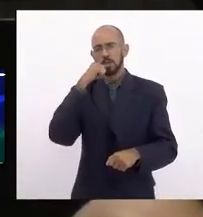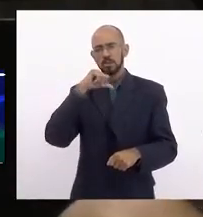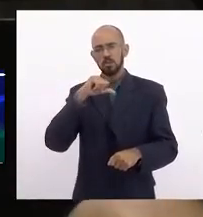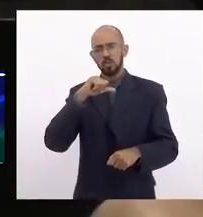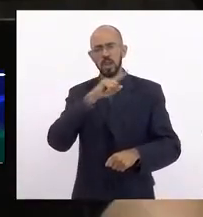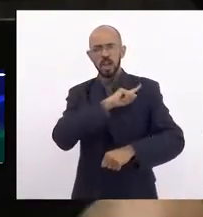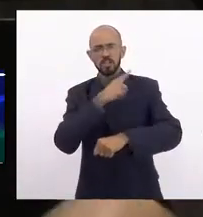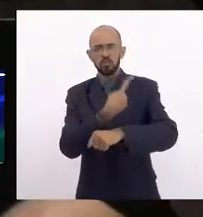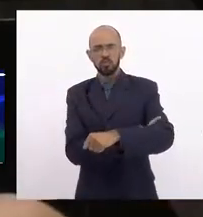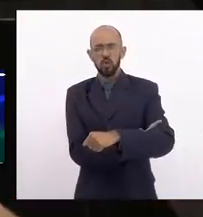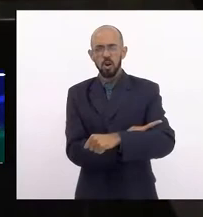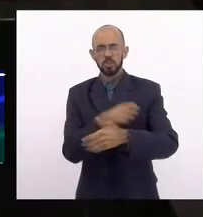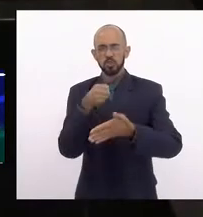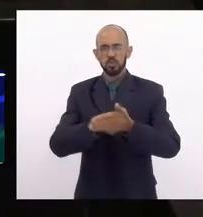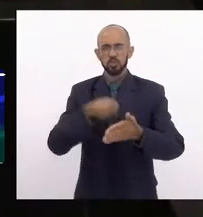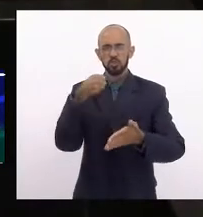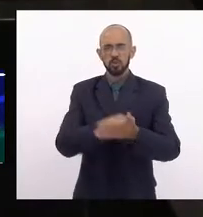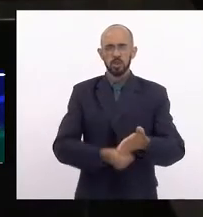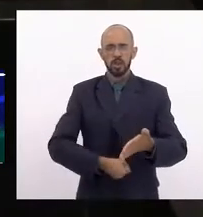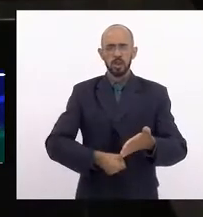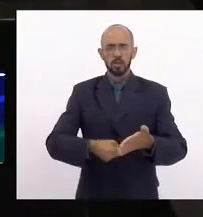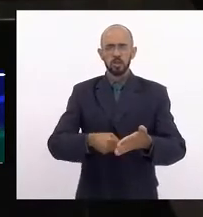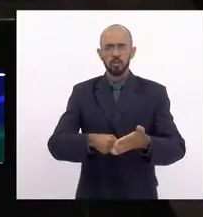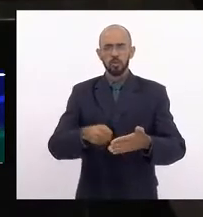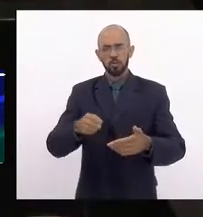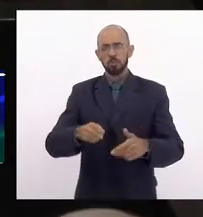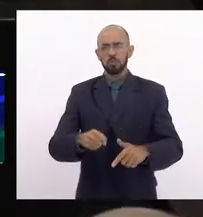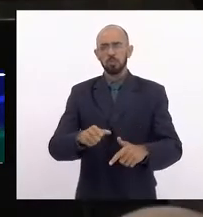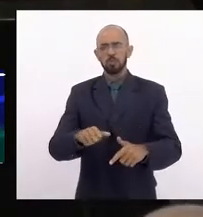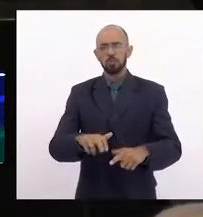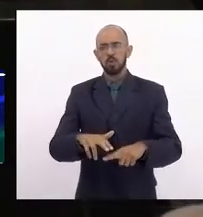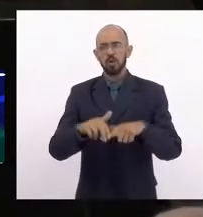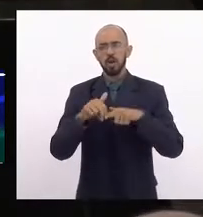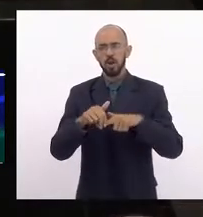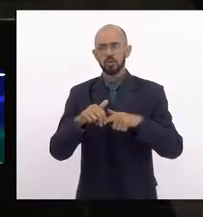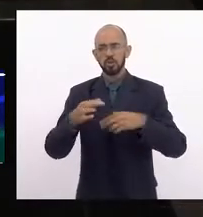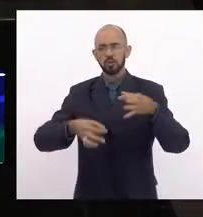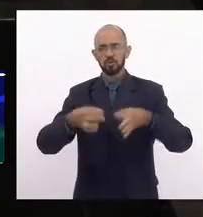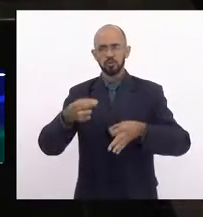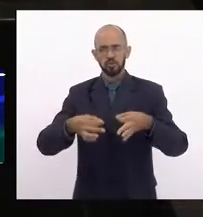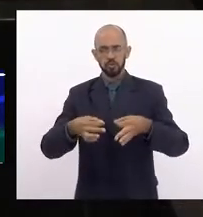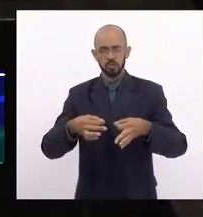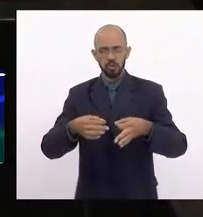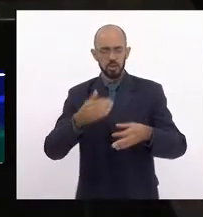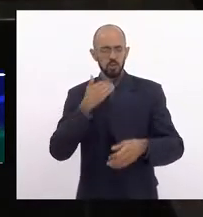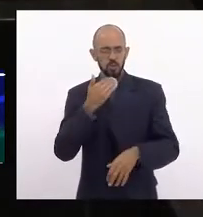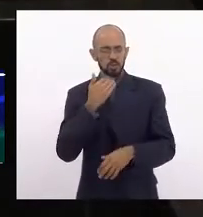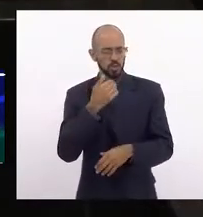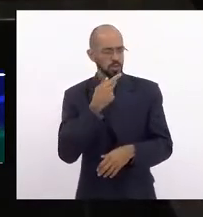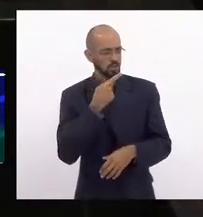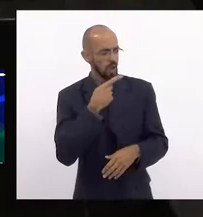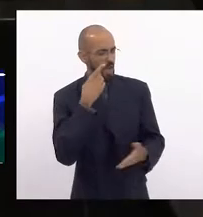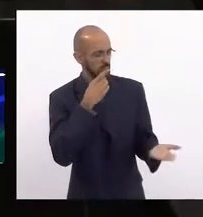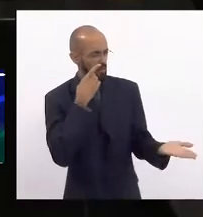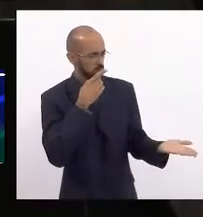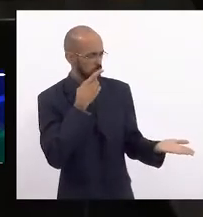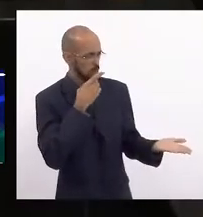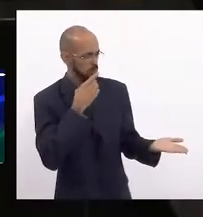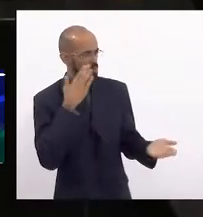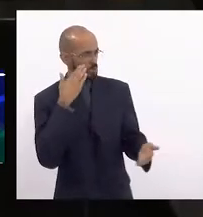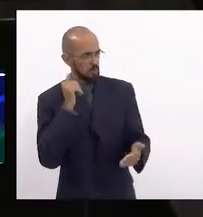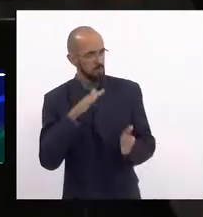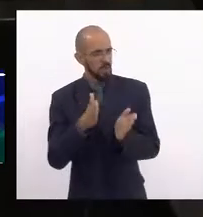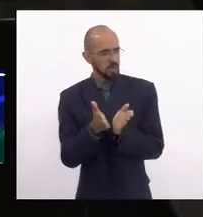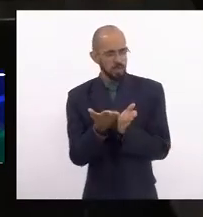Valentes lutando por uma causa justa não adianta a falar deputados e saber que na Bíblia diz